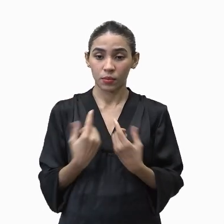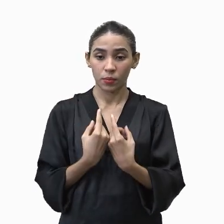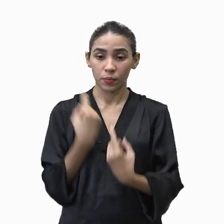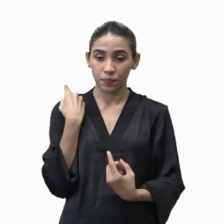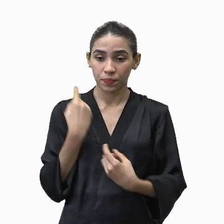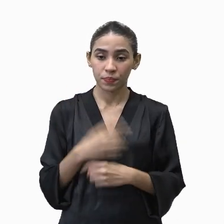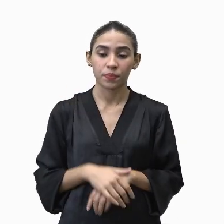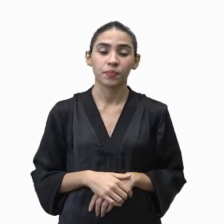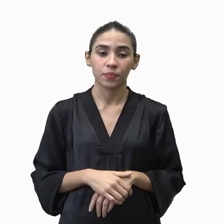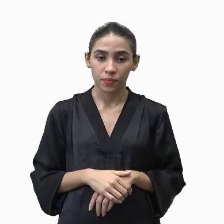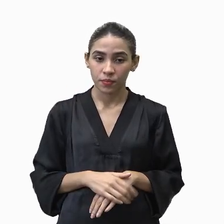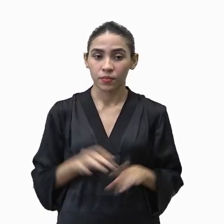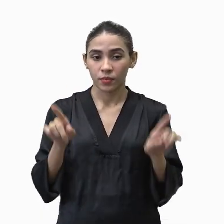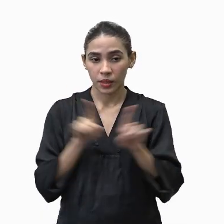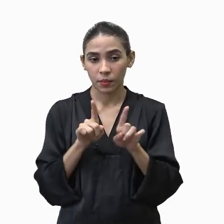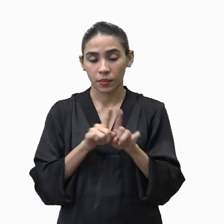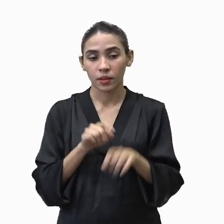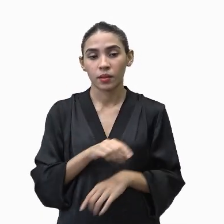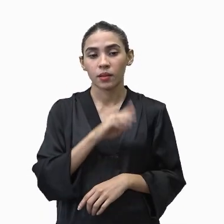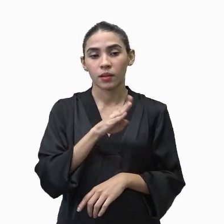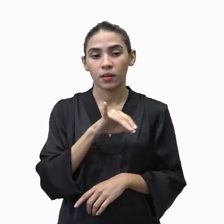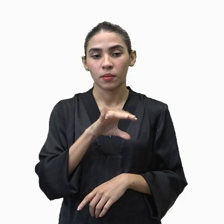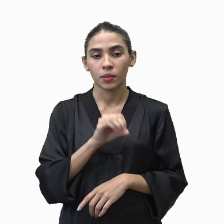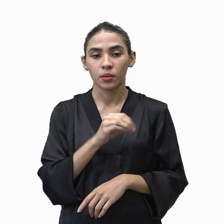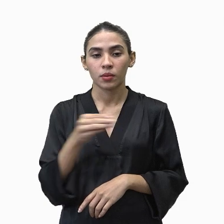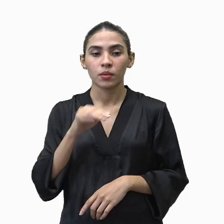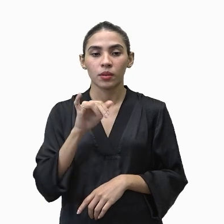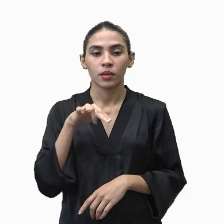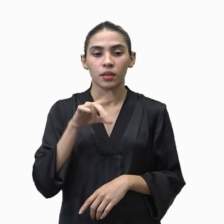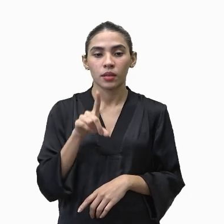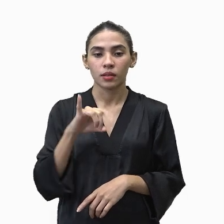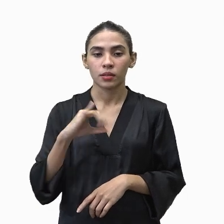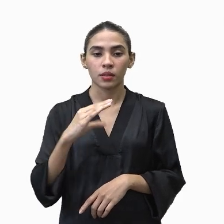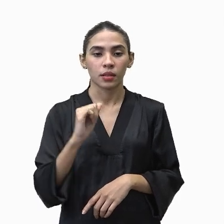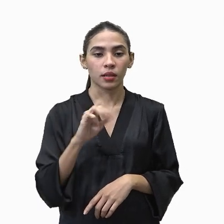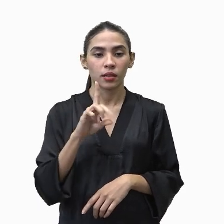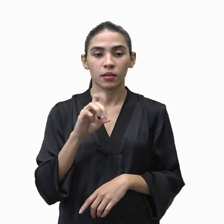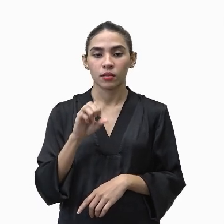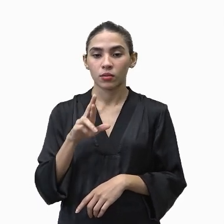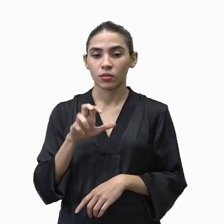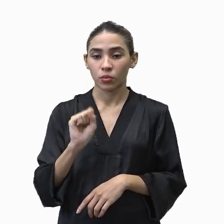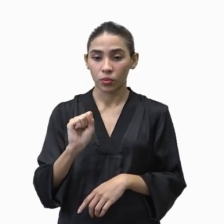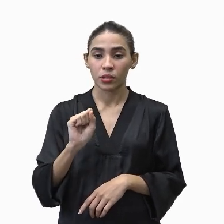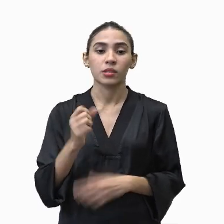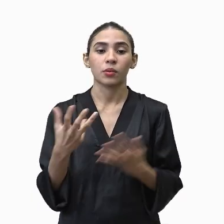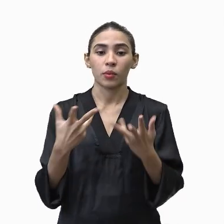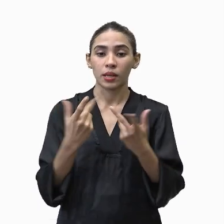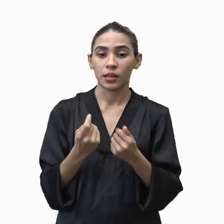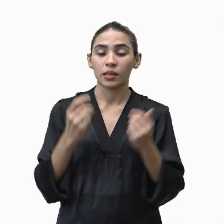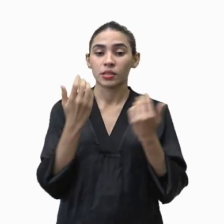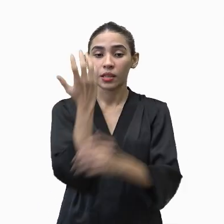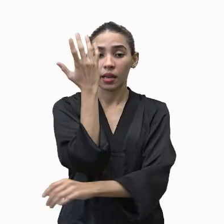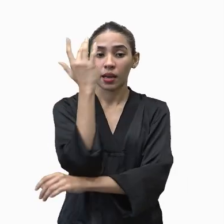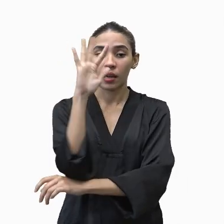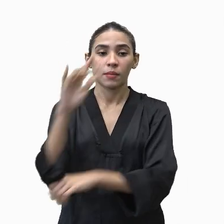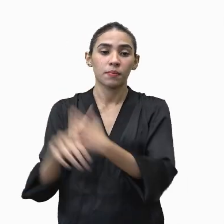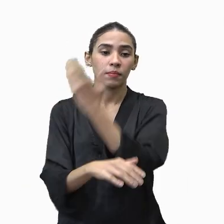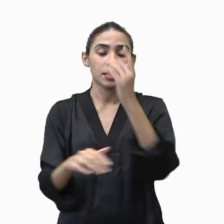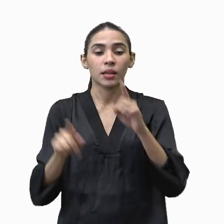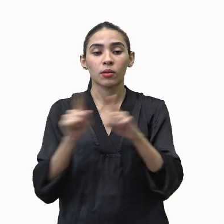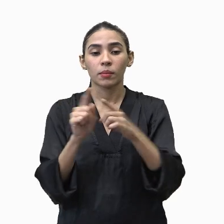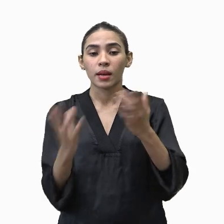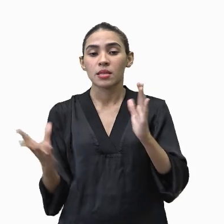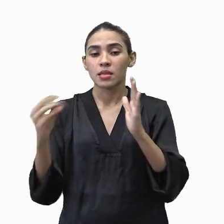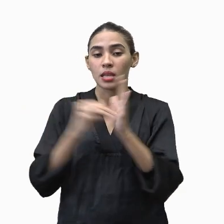anteriormente, eles também são bioindicadores da qualidade ambiental e integram a cadeia